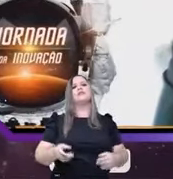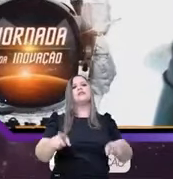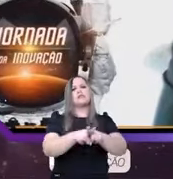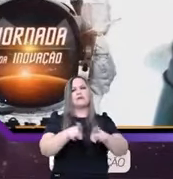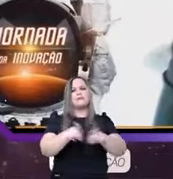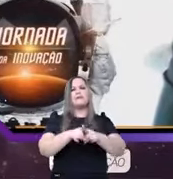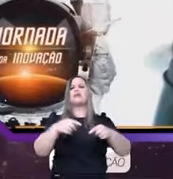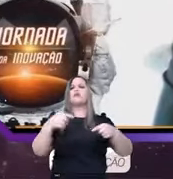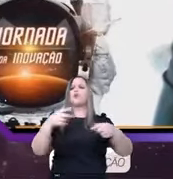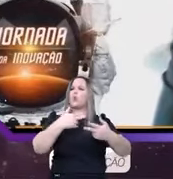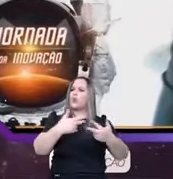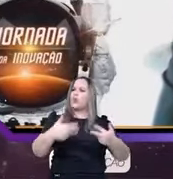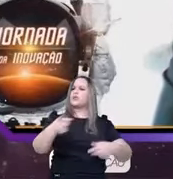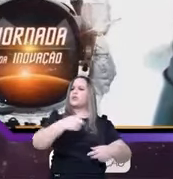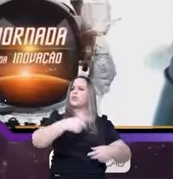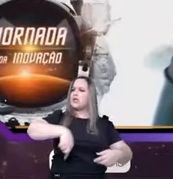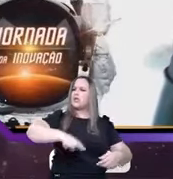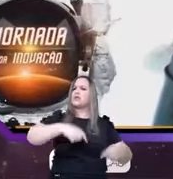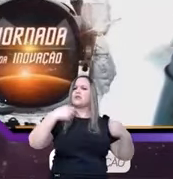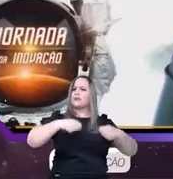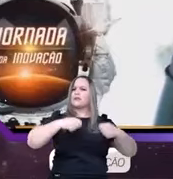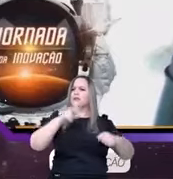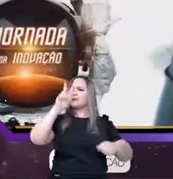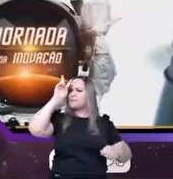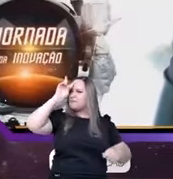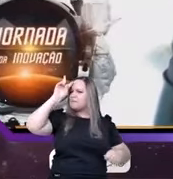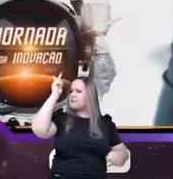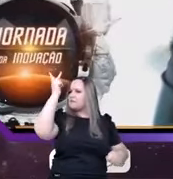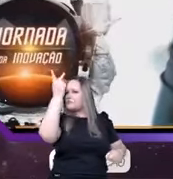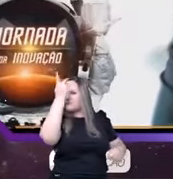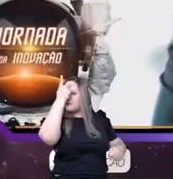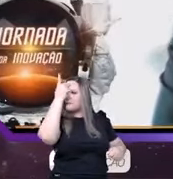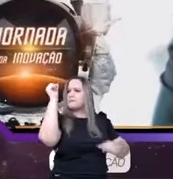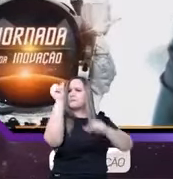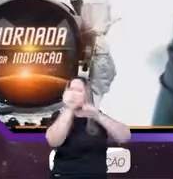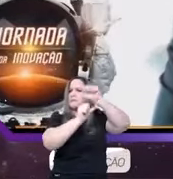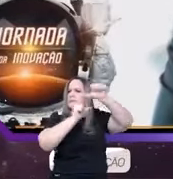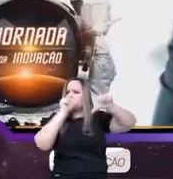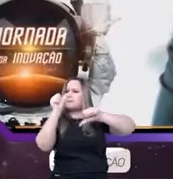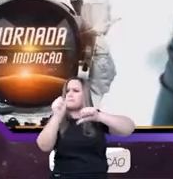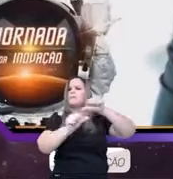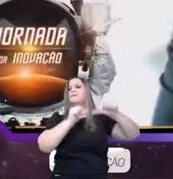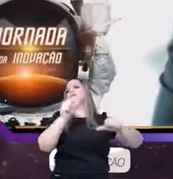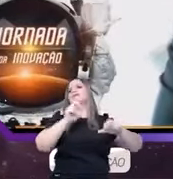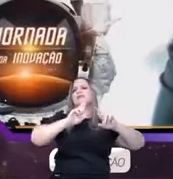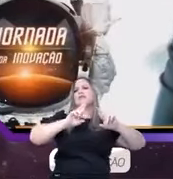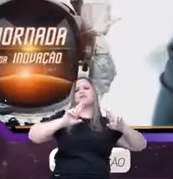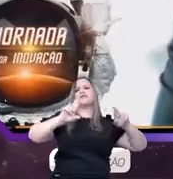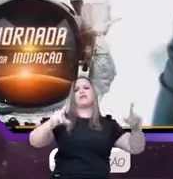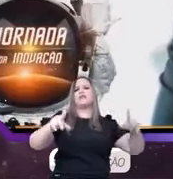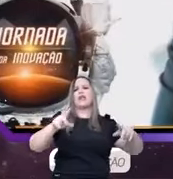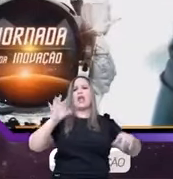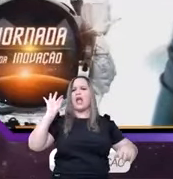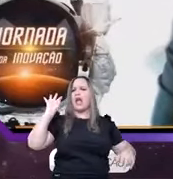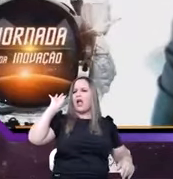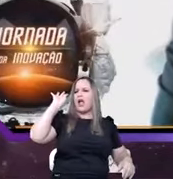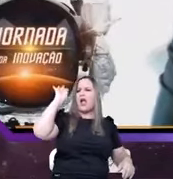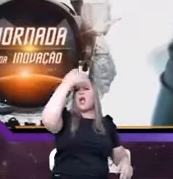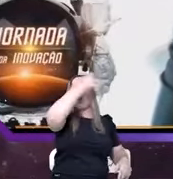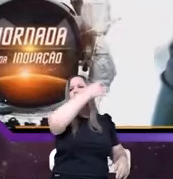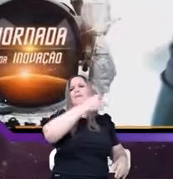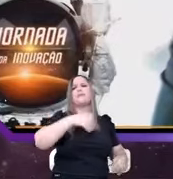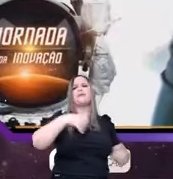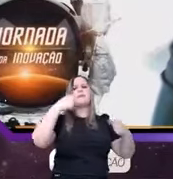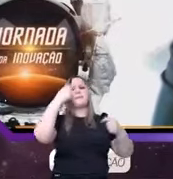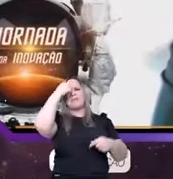precisa começar a pensar diferente sim, né, para fazer melhor, para fazer diferente, para fazer mais rápido, para pensar se realmente